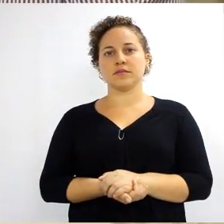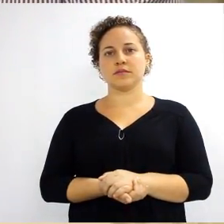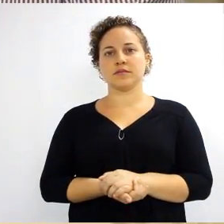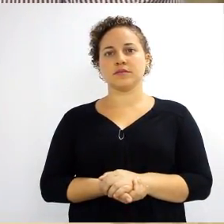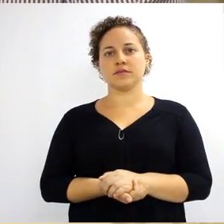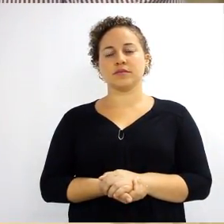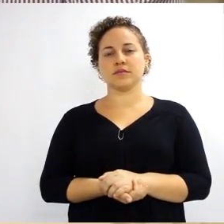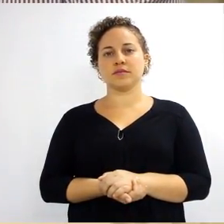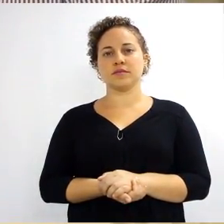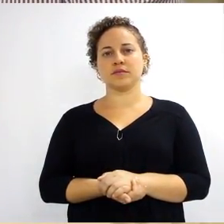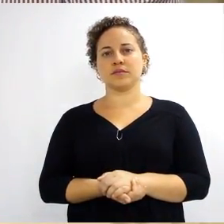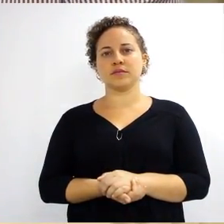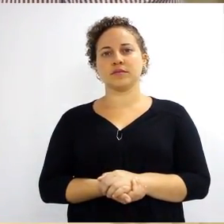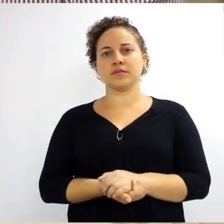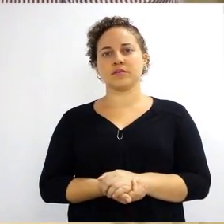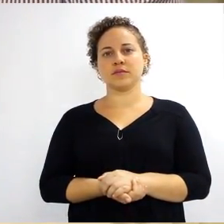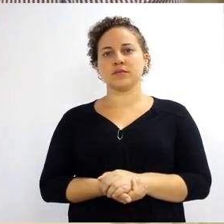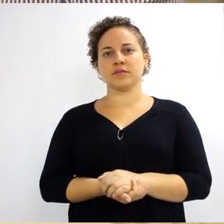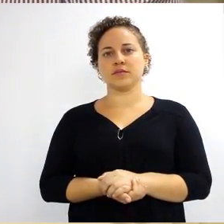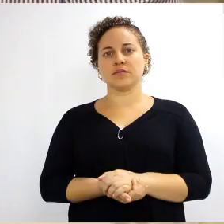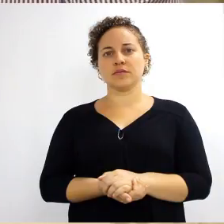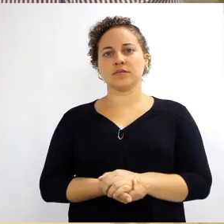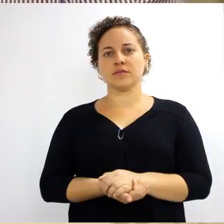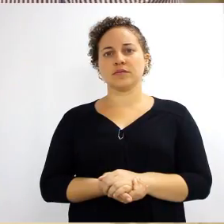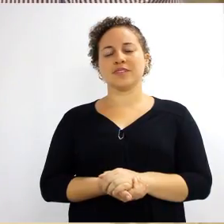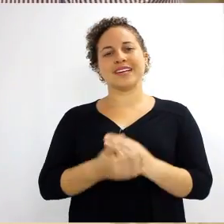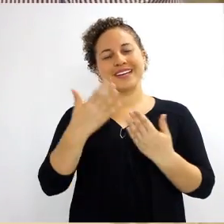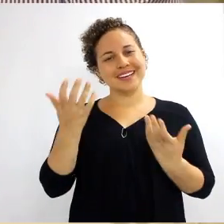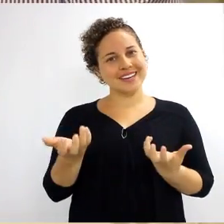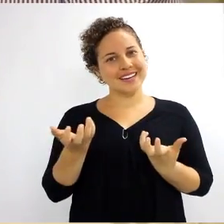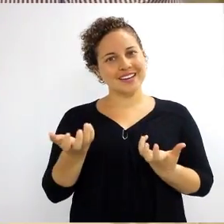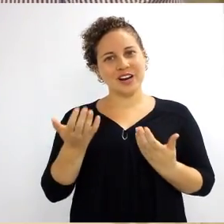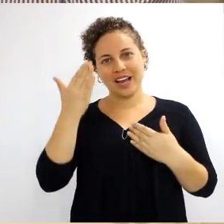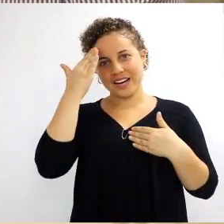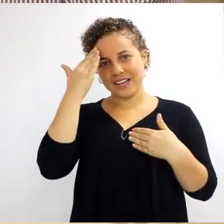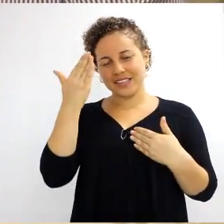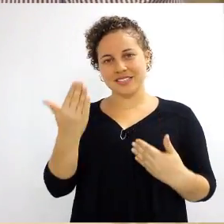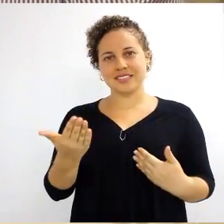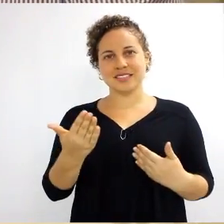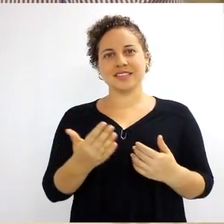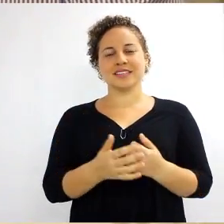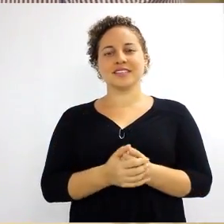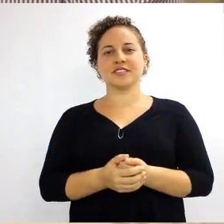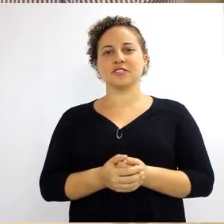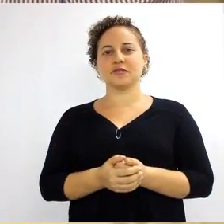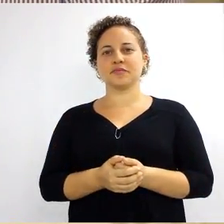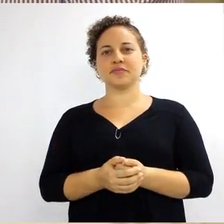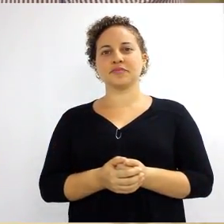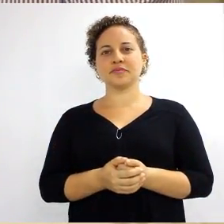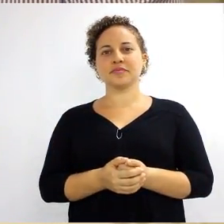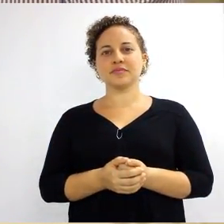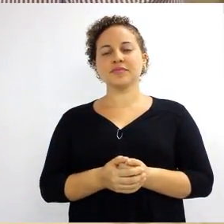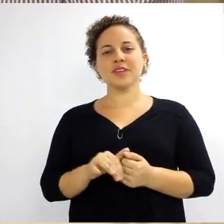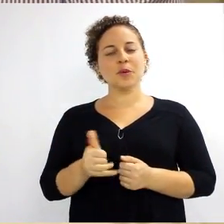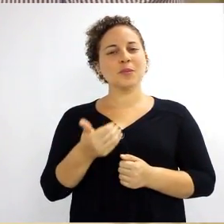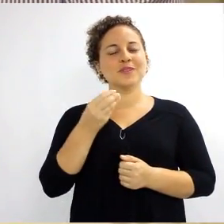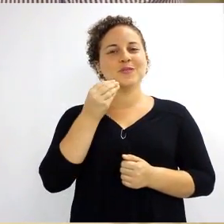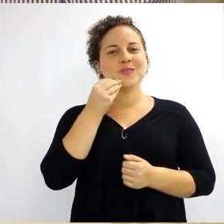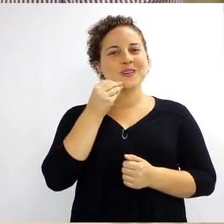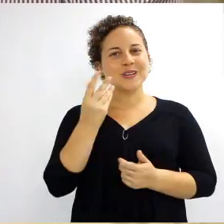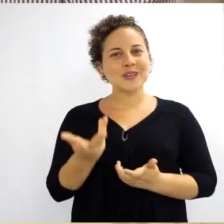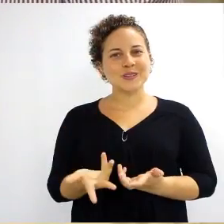Essa lei. Então nós temos aqui a agradecer a seu Nunes. É um privilégio muito grande tê-lo aqui